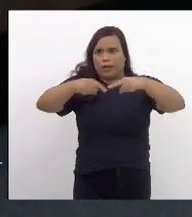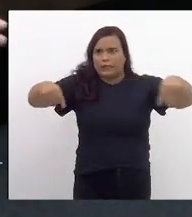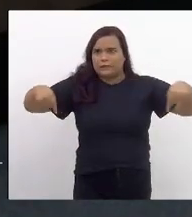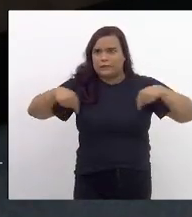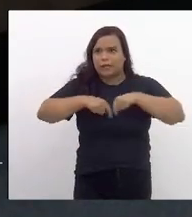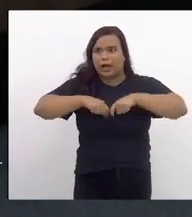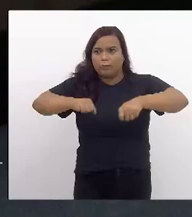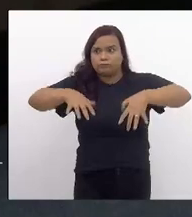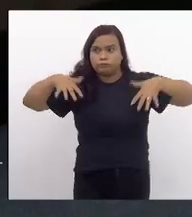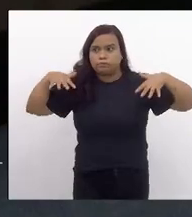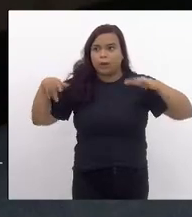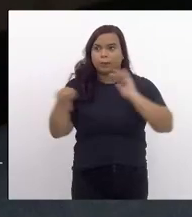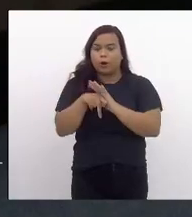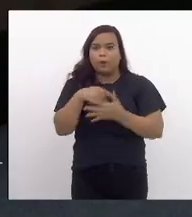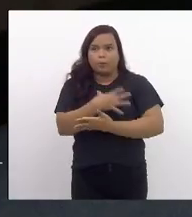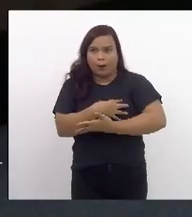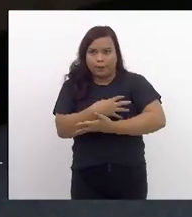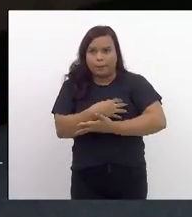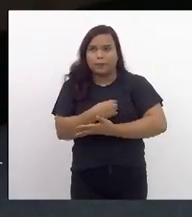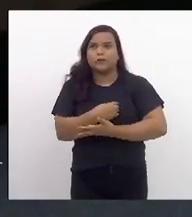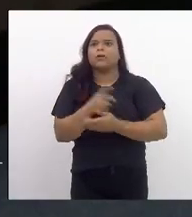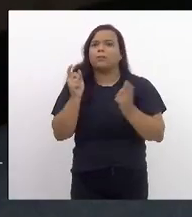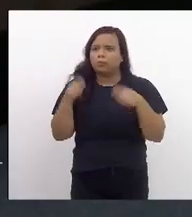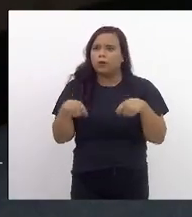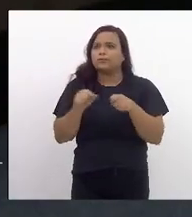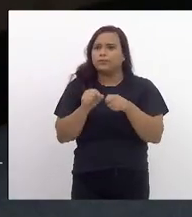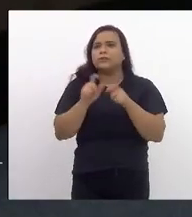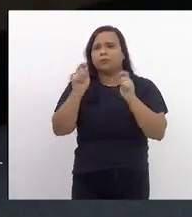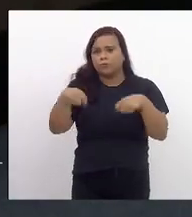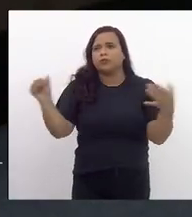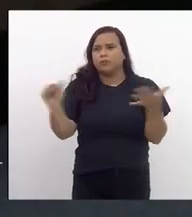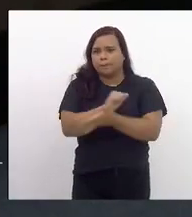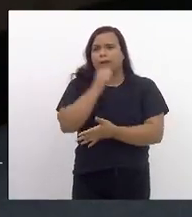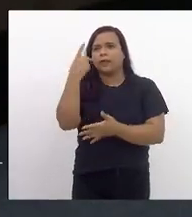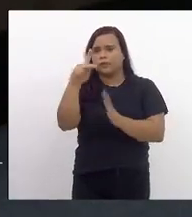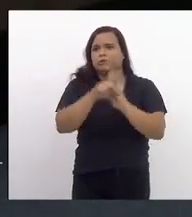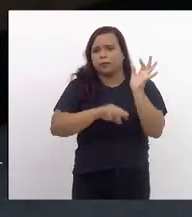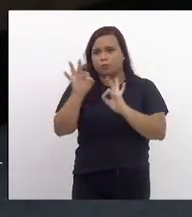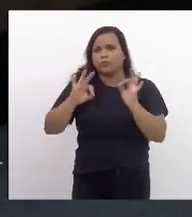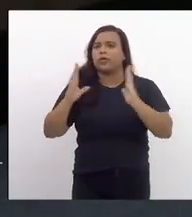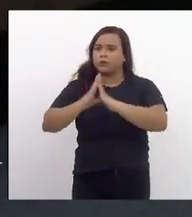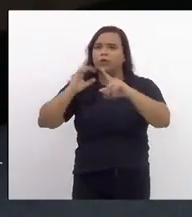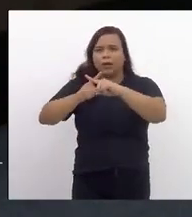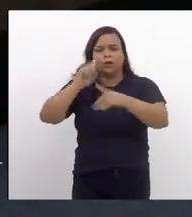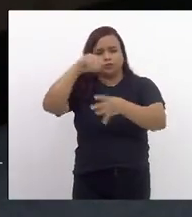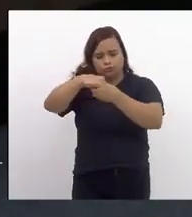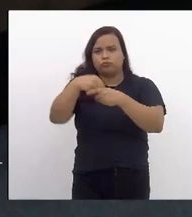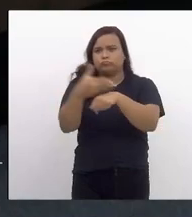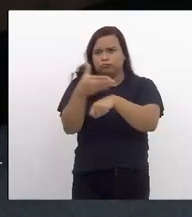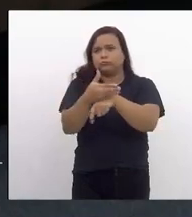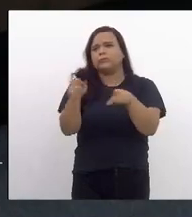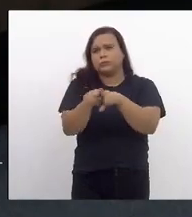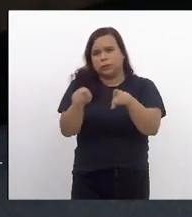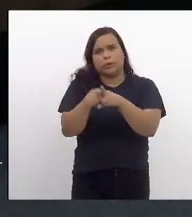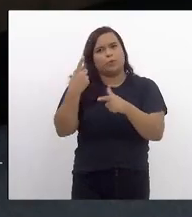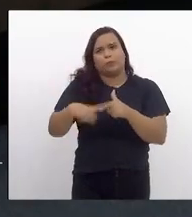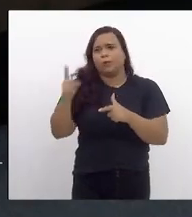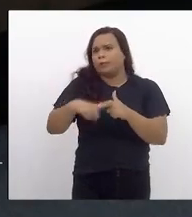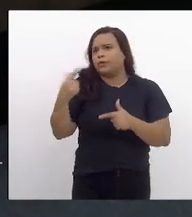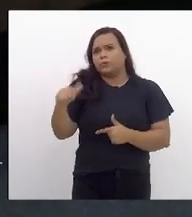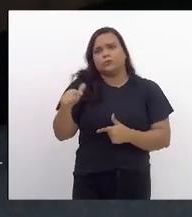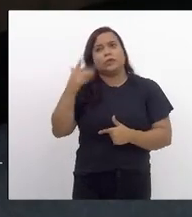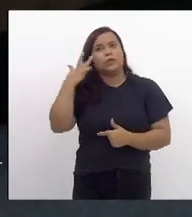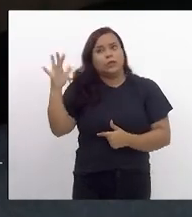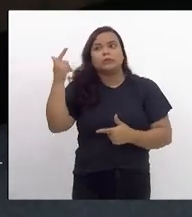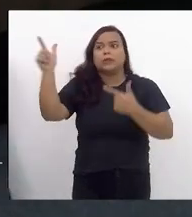temos nada contra. Então, pode apagar isso do seu projeto e considerar que as igrejas também estão juntas, não tem nenhum problema. Agora, eu não sei as demais,